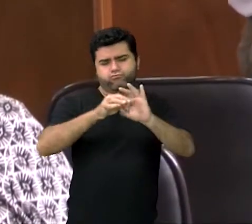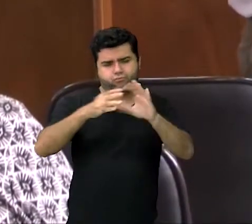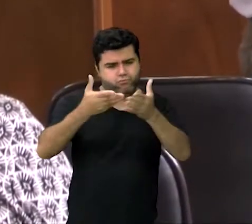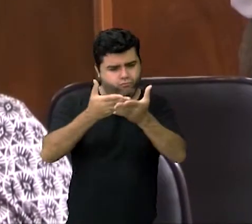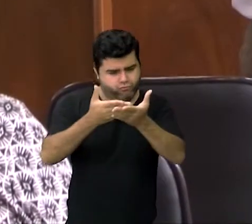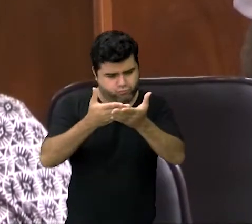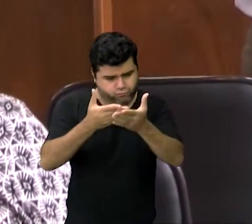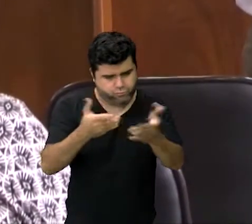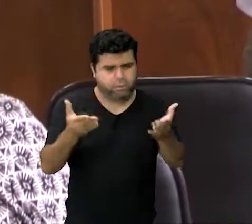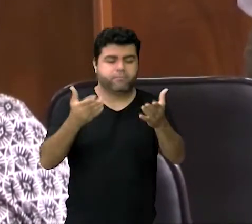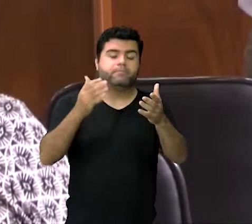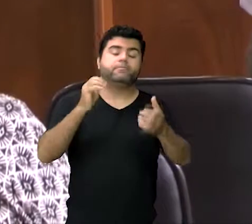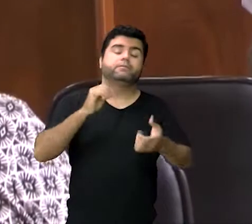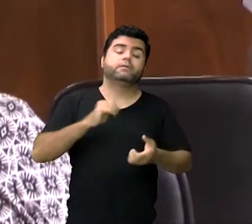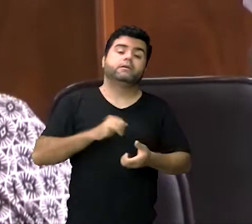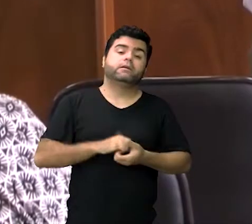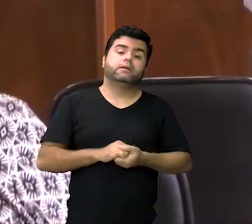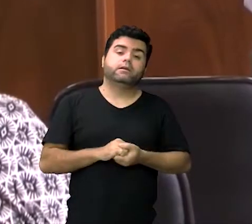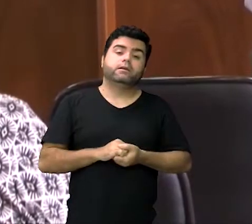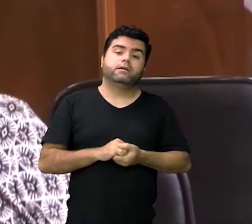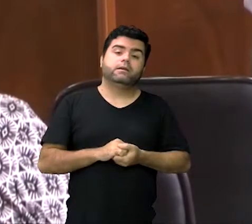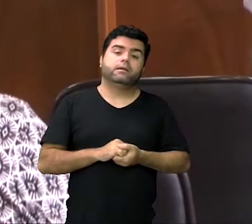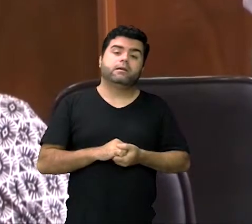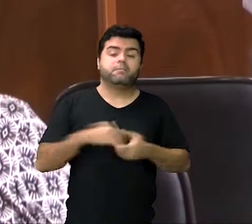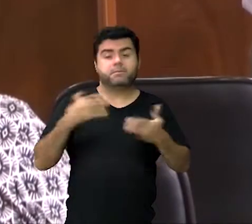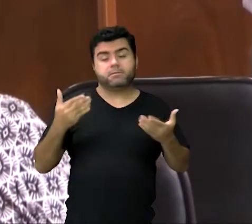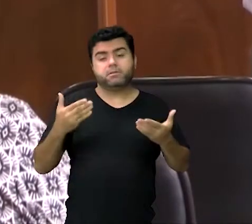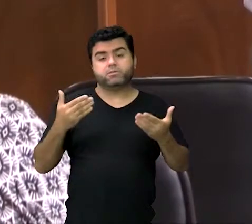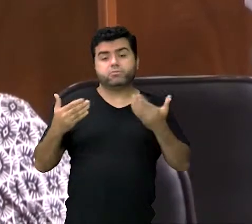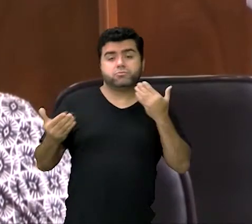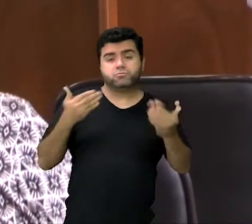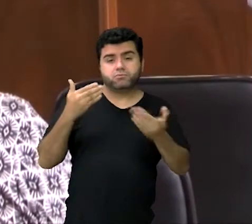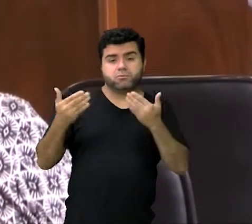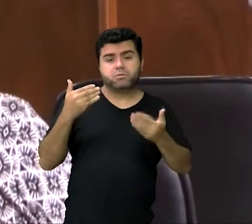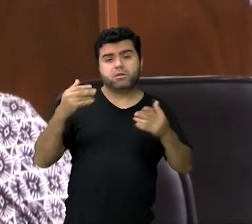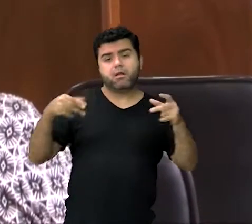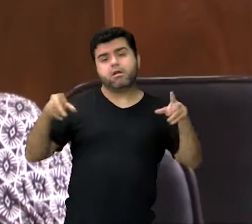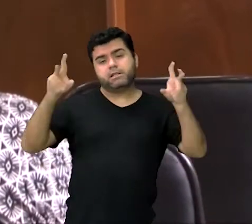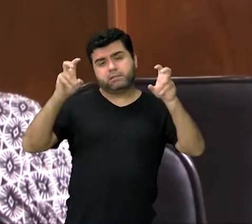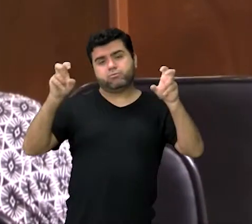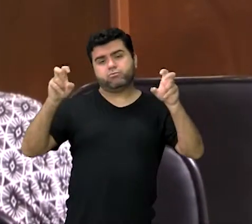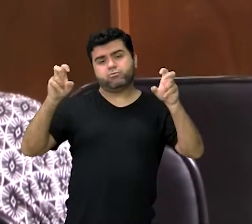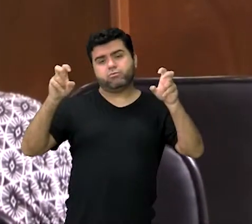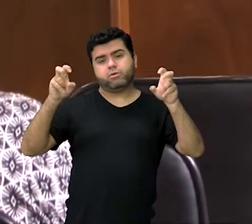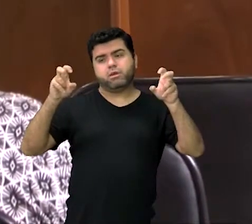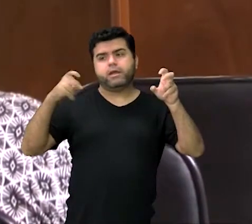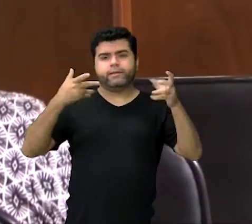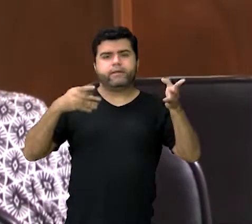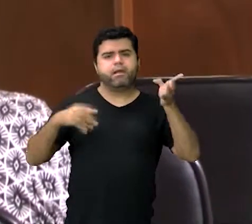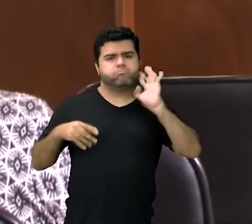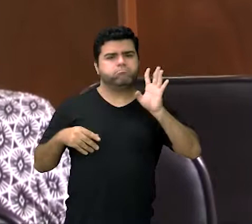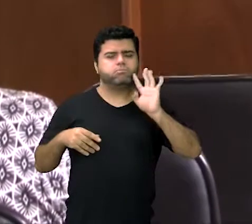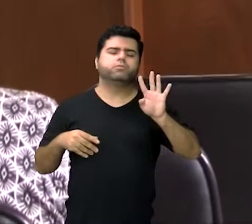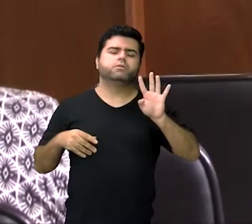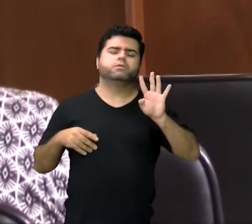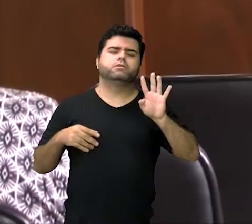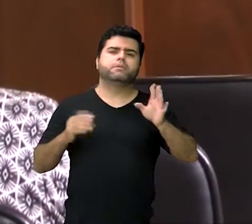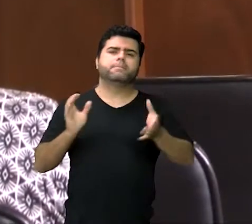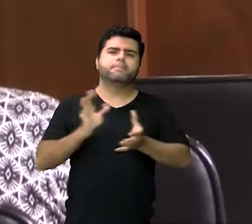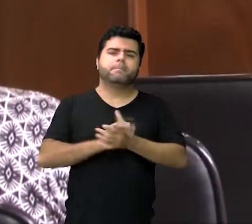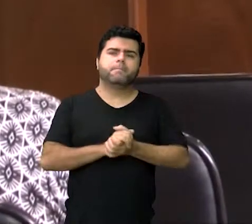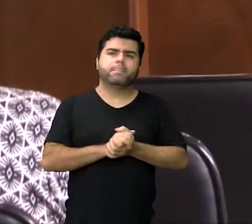quiserem conversar. Então, para a gente poder discutir esse assunto que é muito interessante.